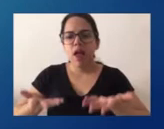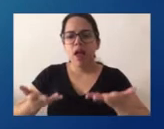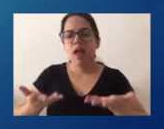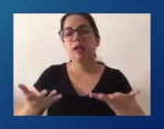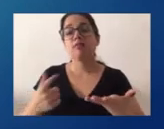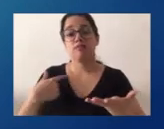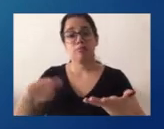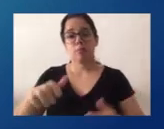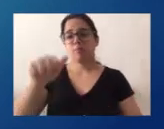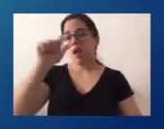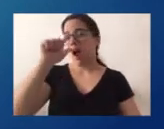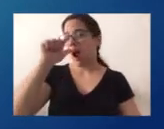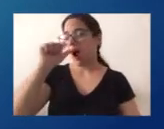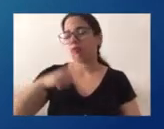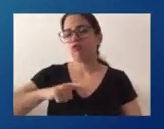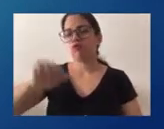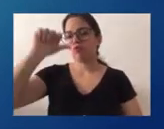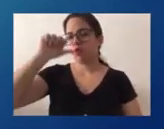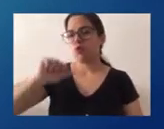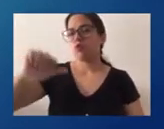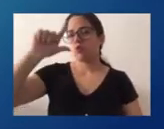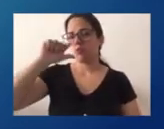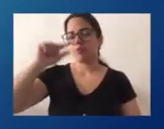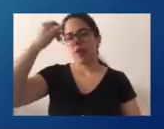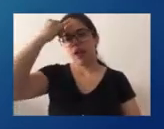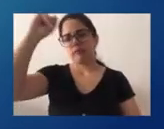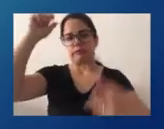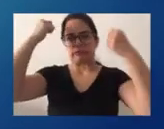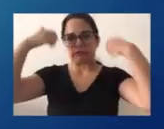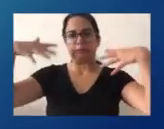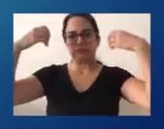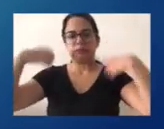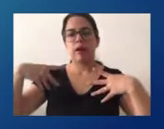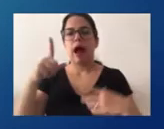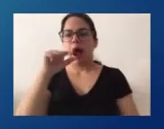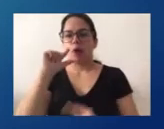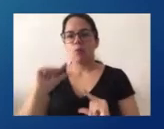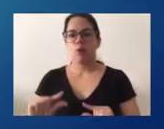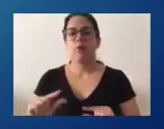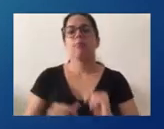beber bastante água durante a jornada de trabalho para evitar processo de desidratação.